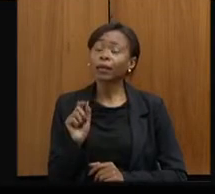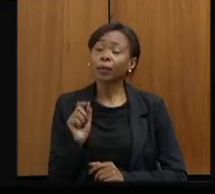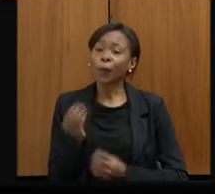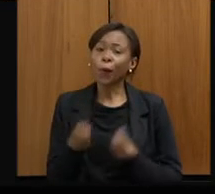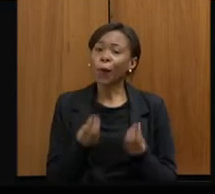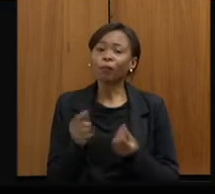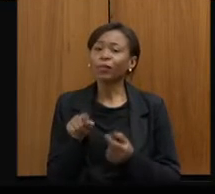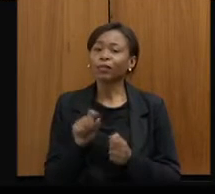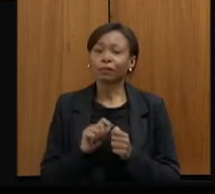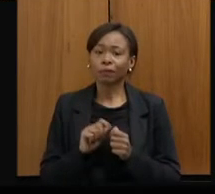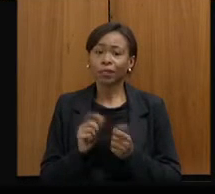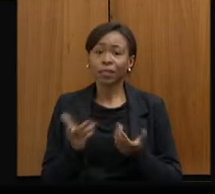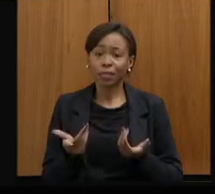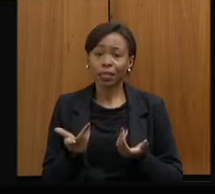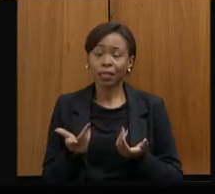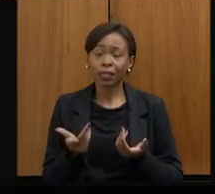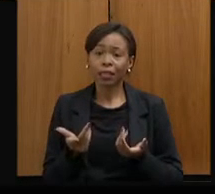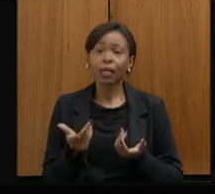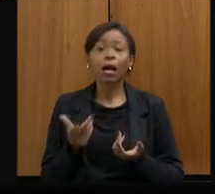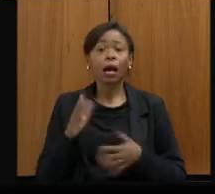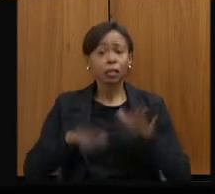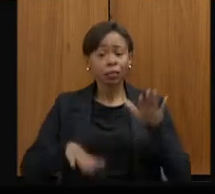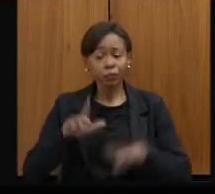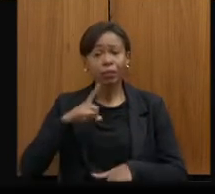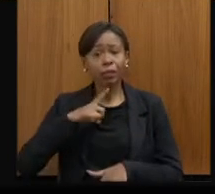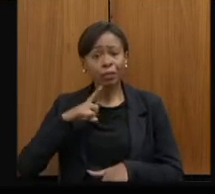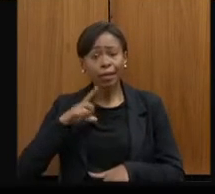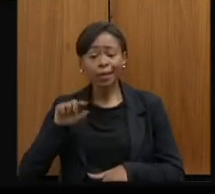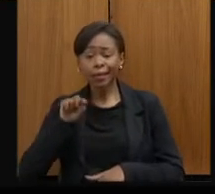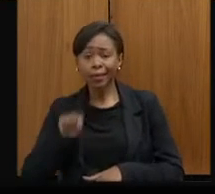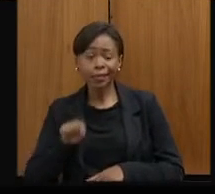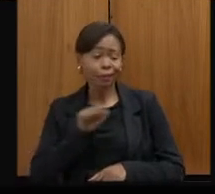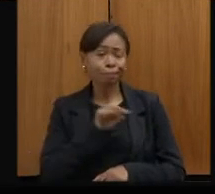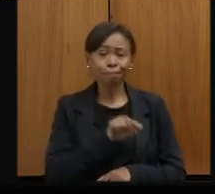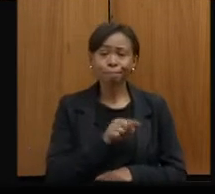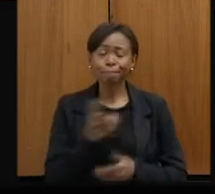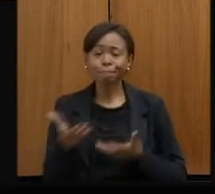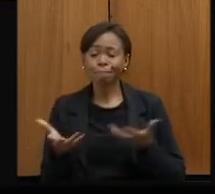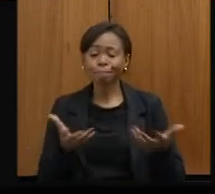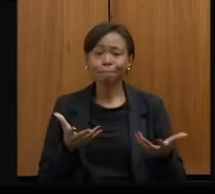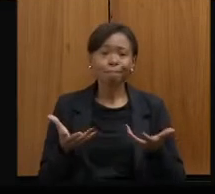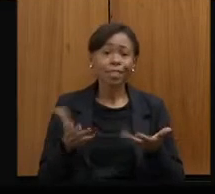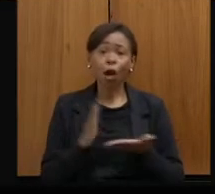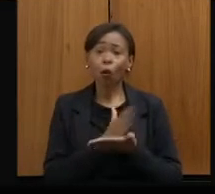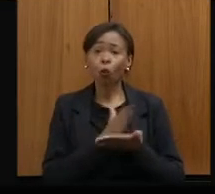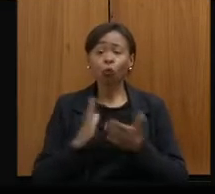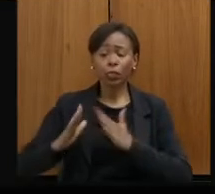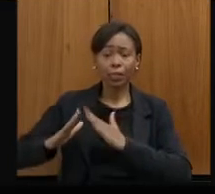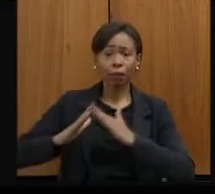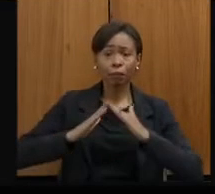Espera, nós temos algumas situações como essa, em que você tem imóveis ali invadidos,